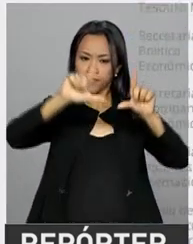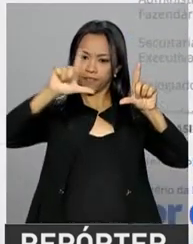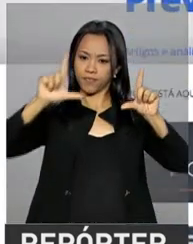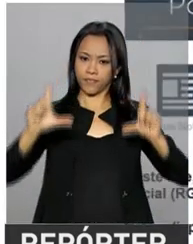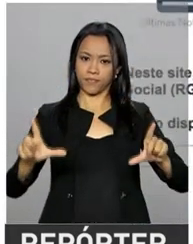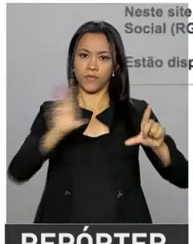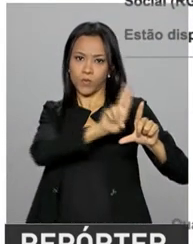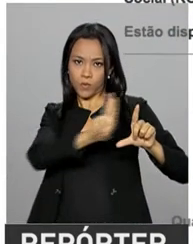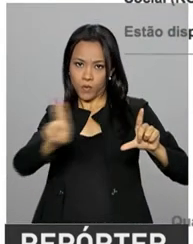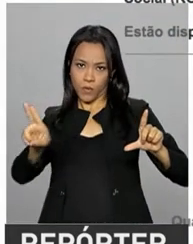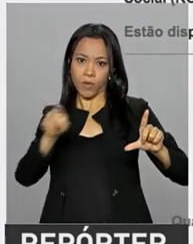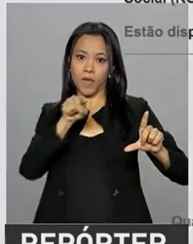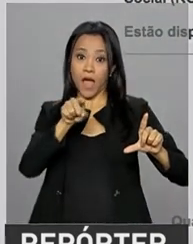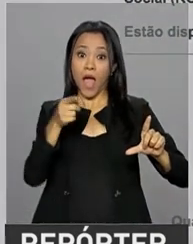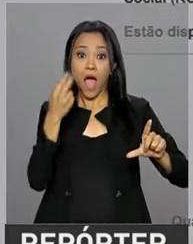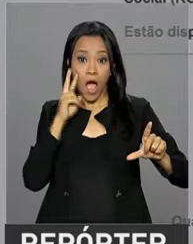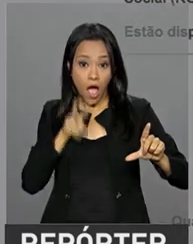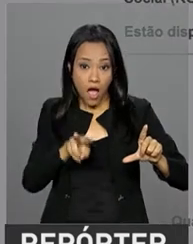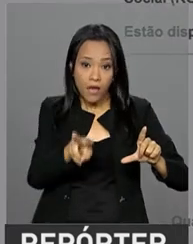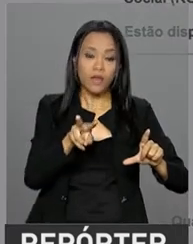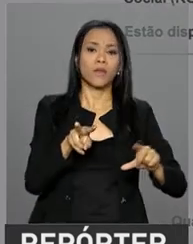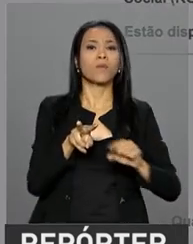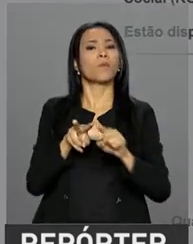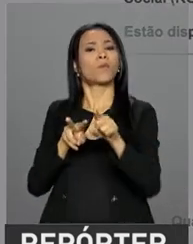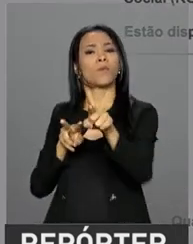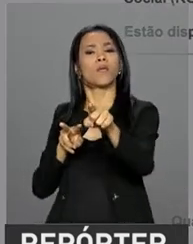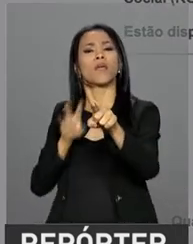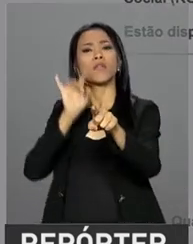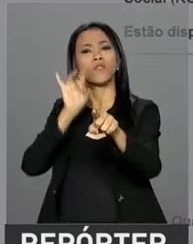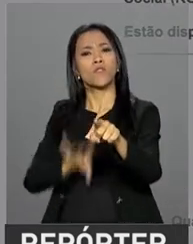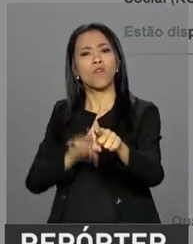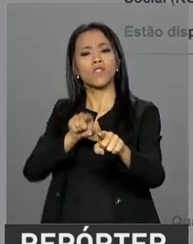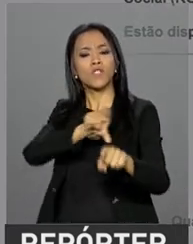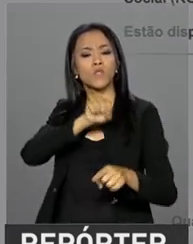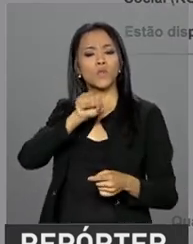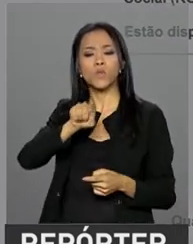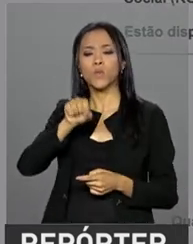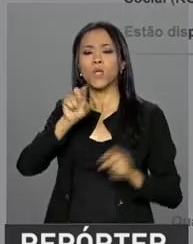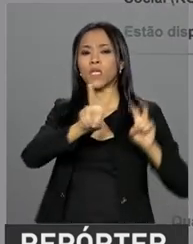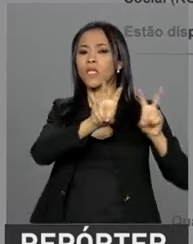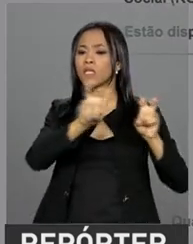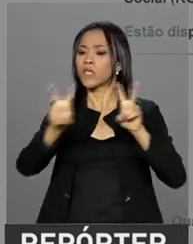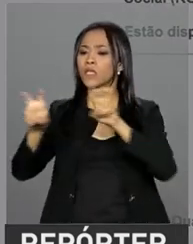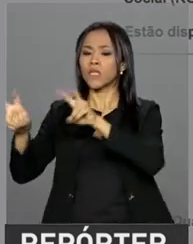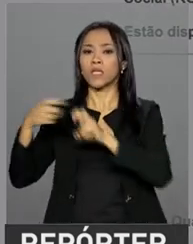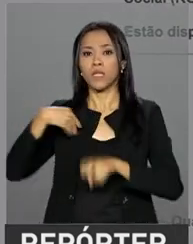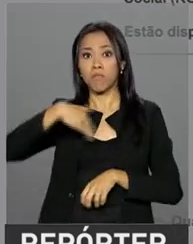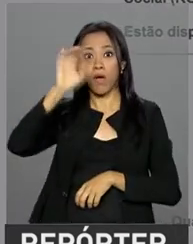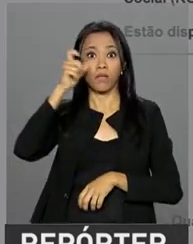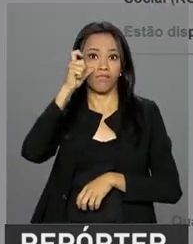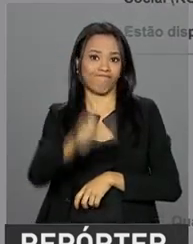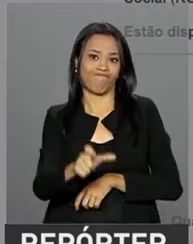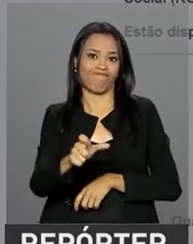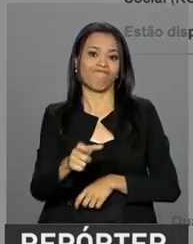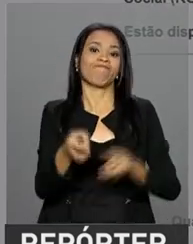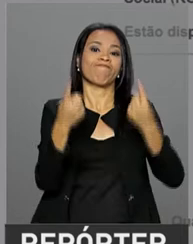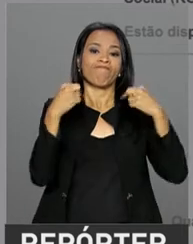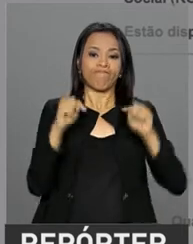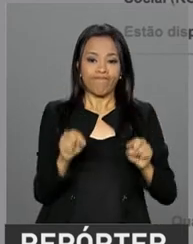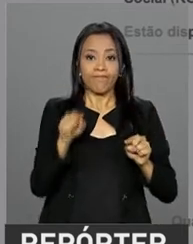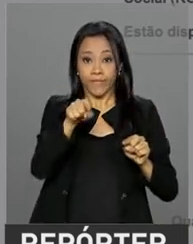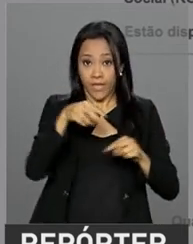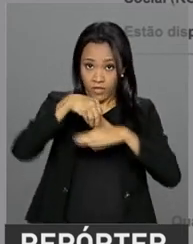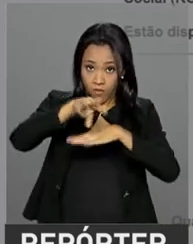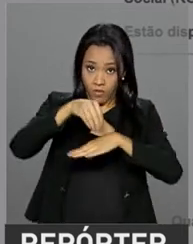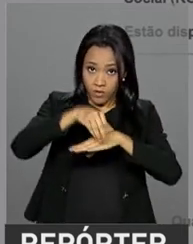Previdência. Uma nova janela irá se abrir e basta você escolher o tópico que mais interessa. Os dados no portal